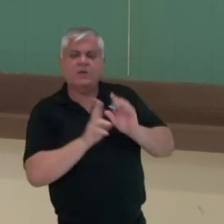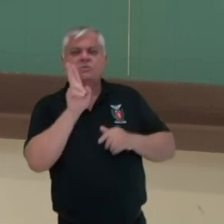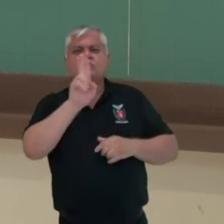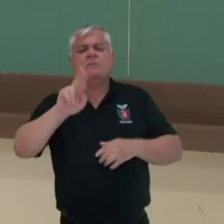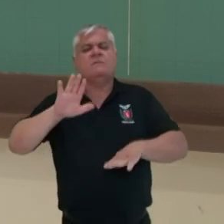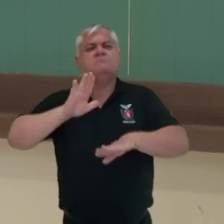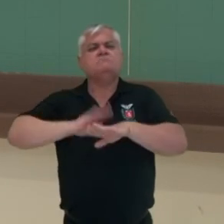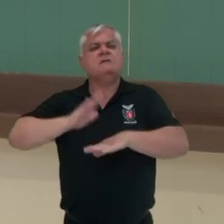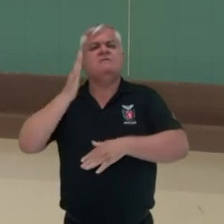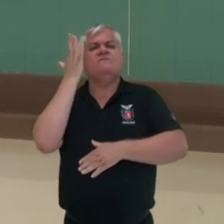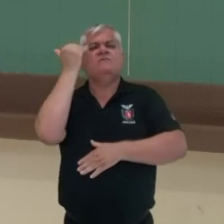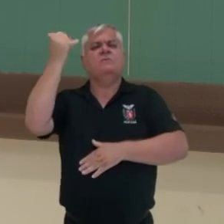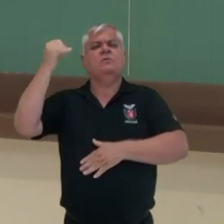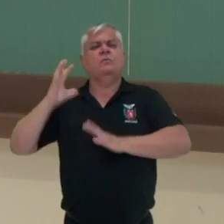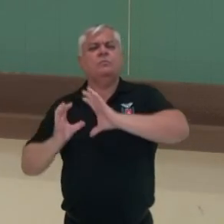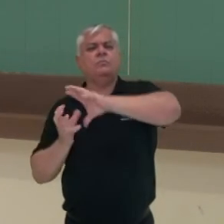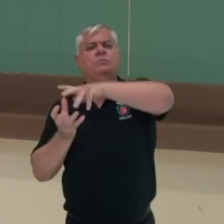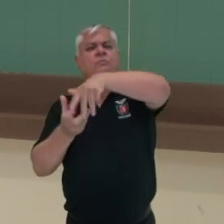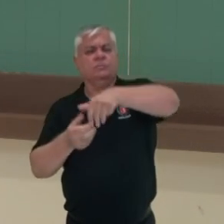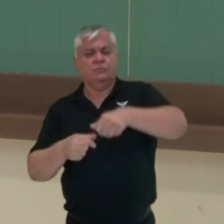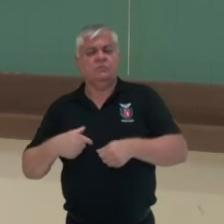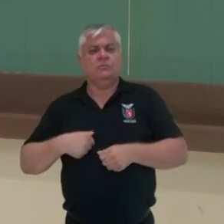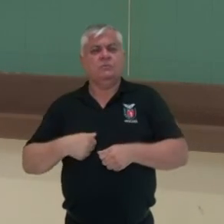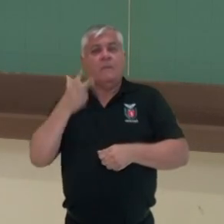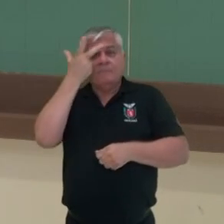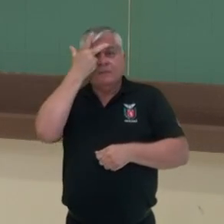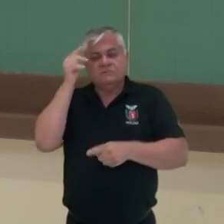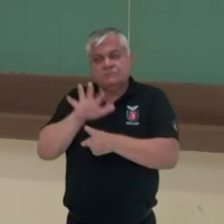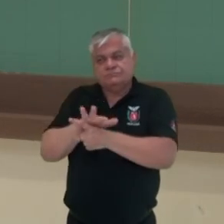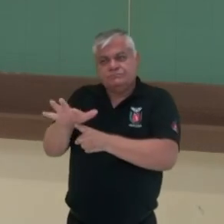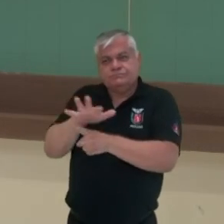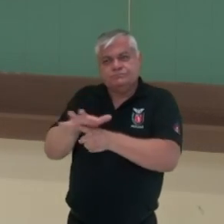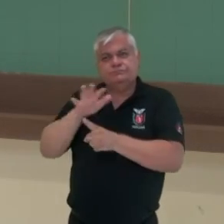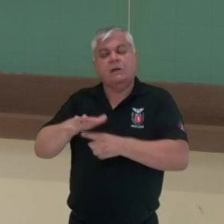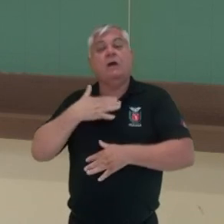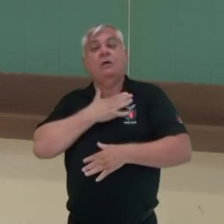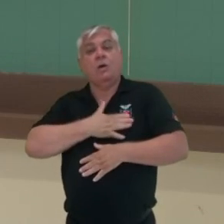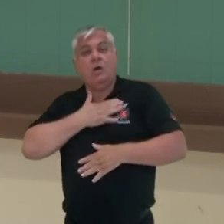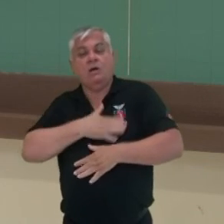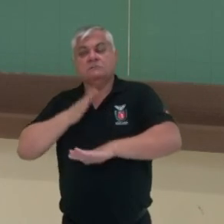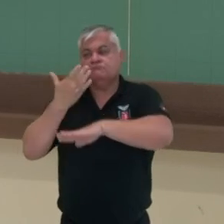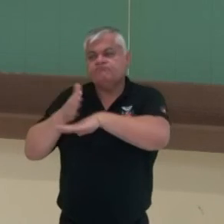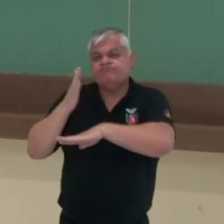mais praticadas do mundo. São as que as pessoas mais buscam, né? Por questões de